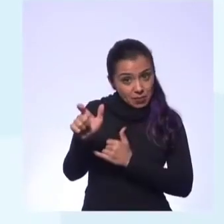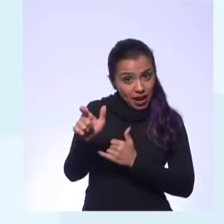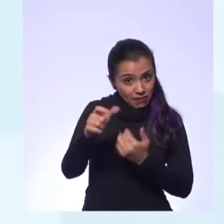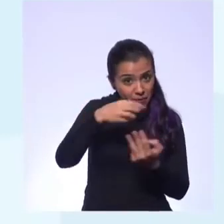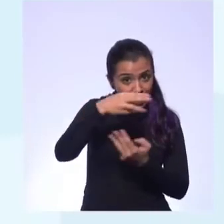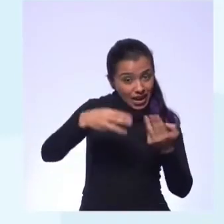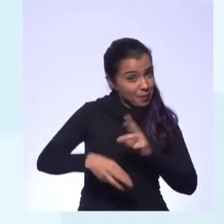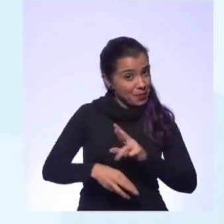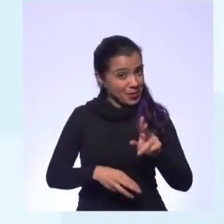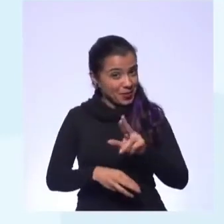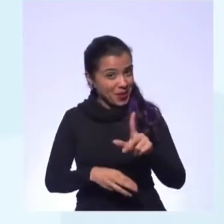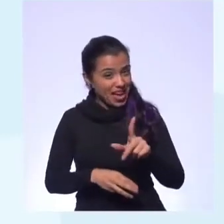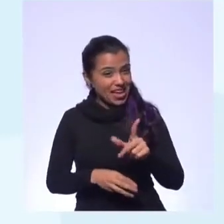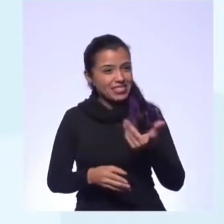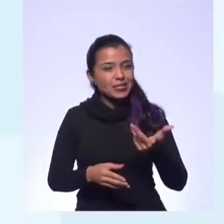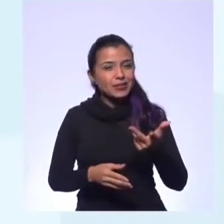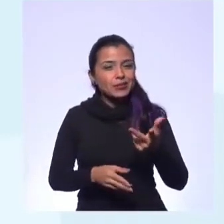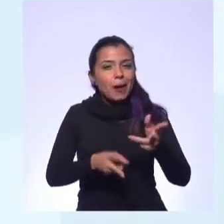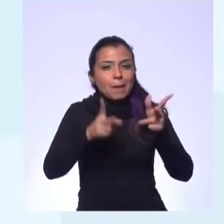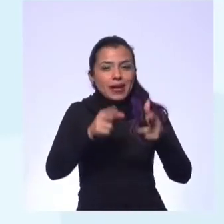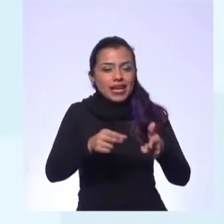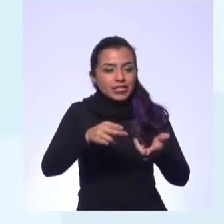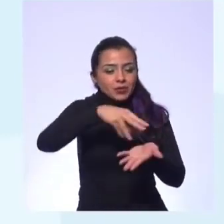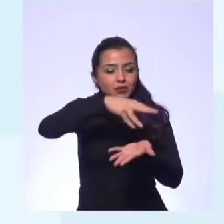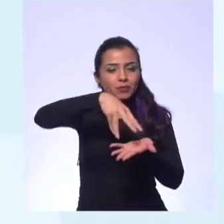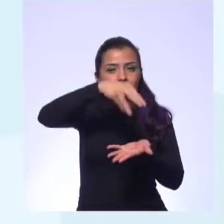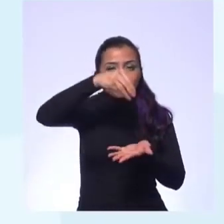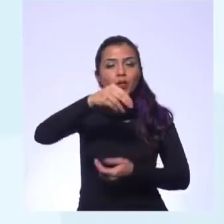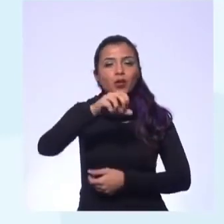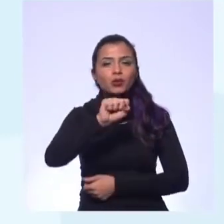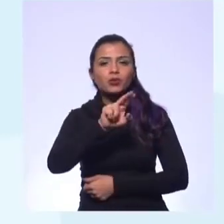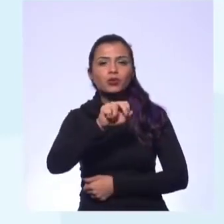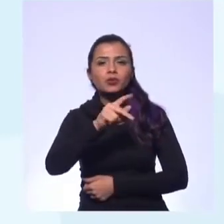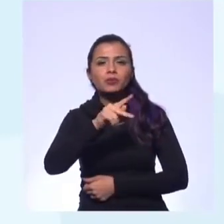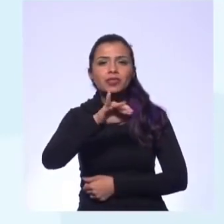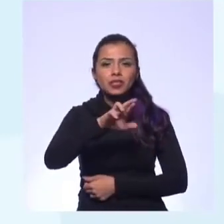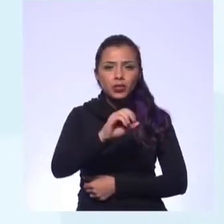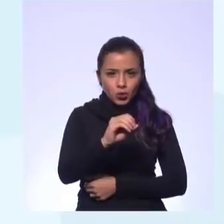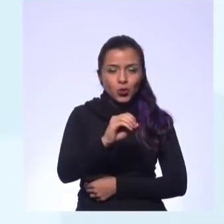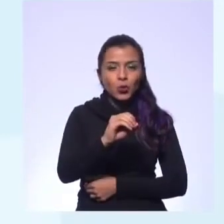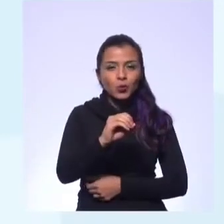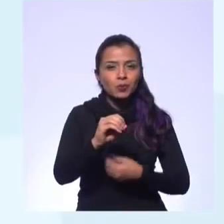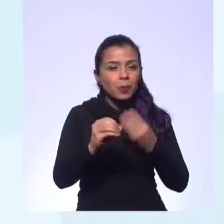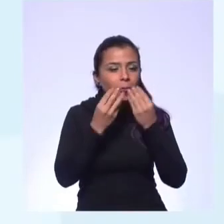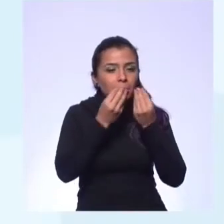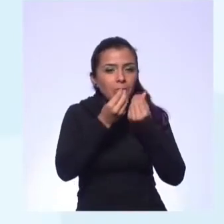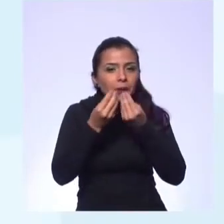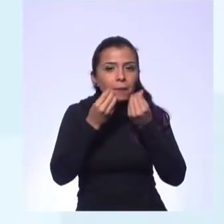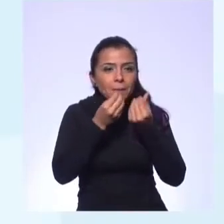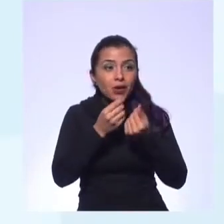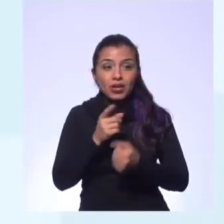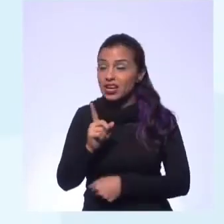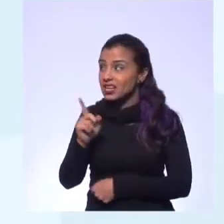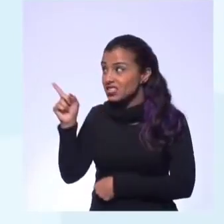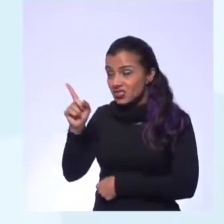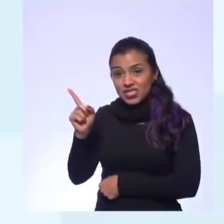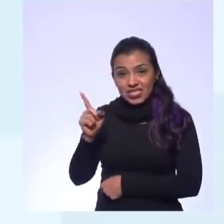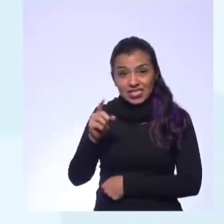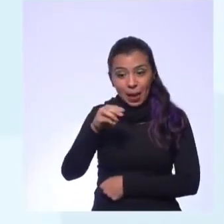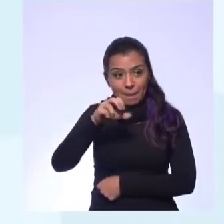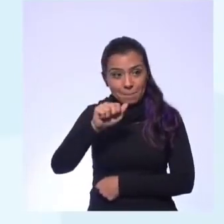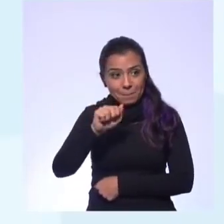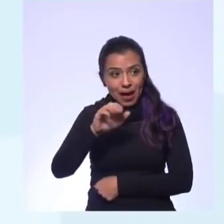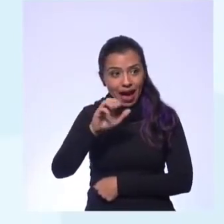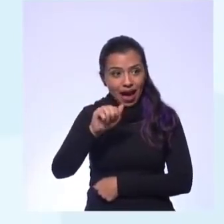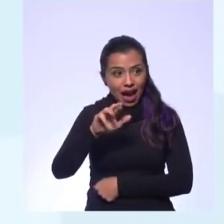mesma receita do suspiro. Ah, Macaron, é? sim. Só que é muito mais caro que um suspiro. Uma caixa com 3, acho que é R$ 30. Mas